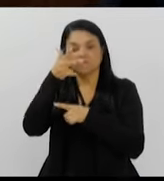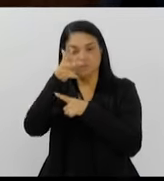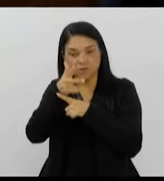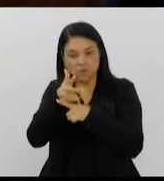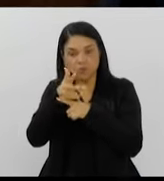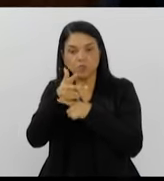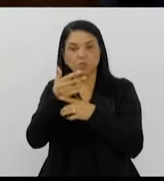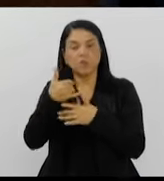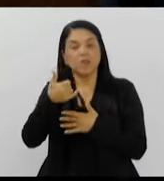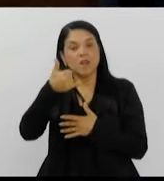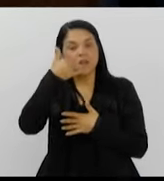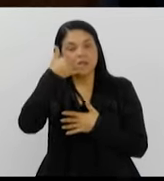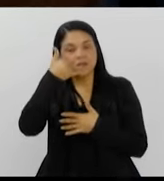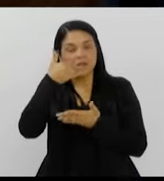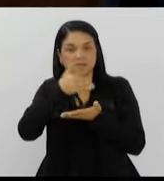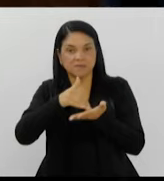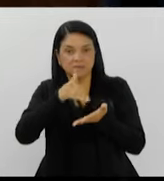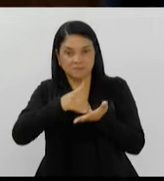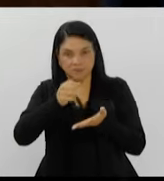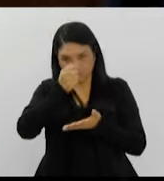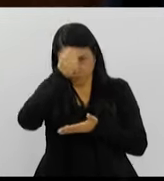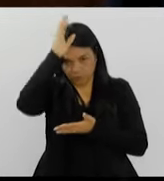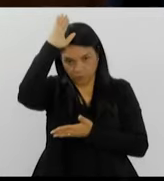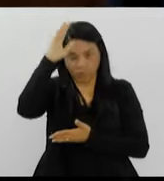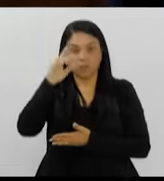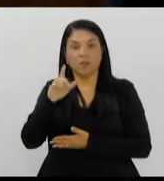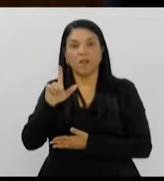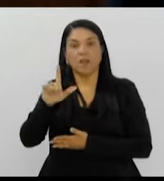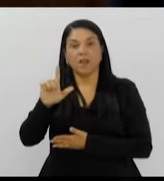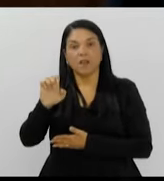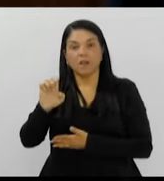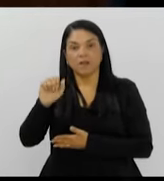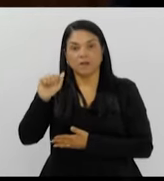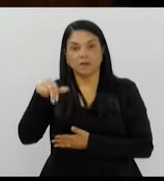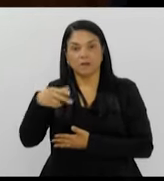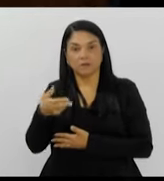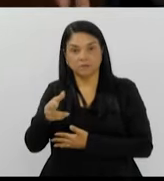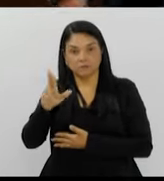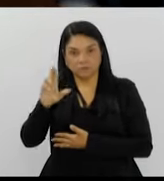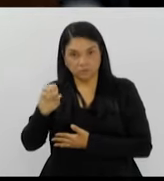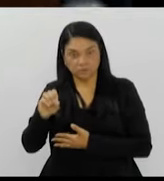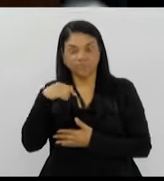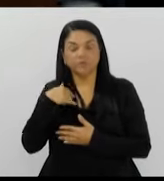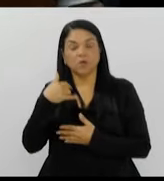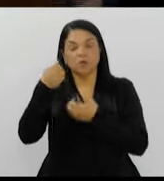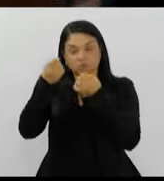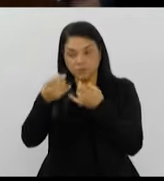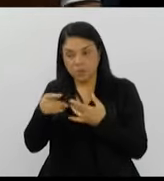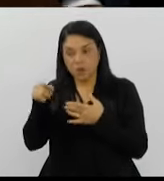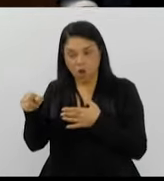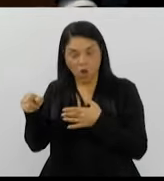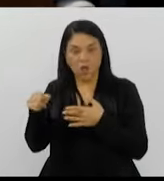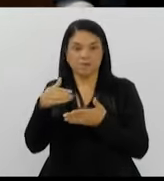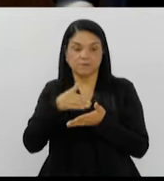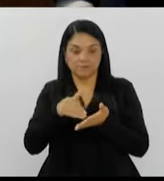secretário de bombeiro Leandro e dis a el secr o seginte eu com esse